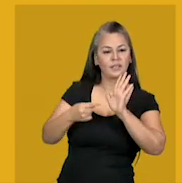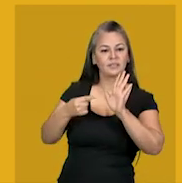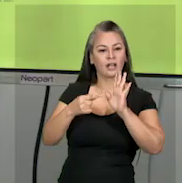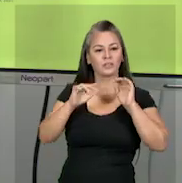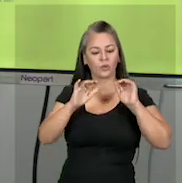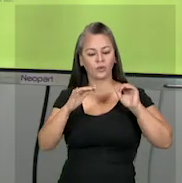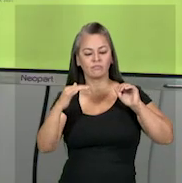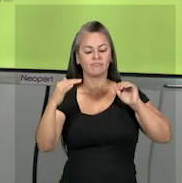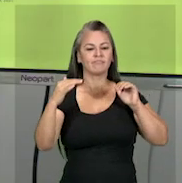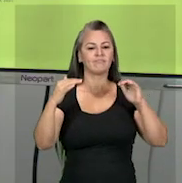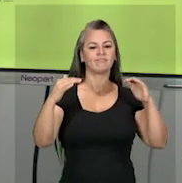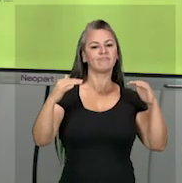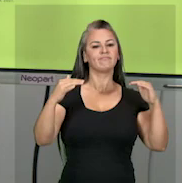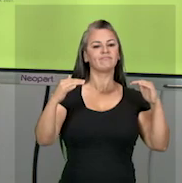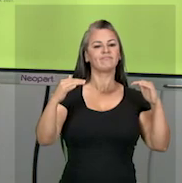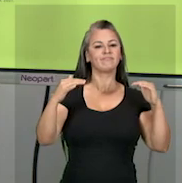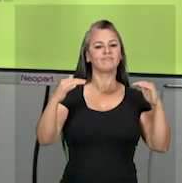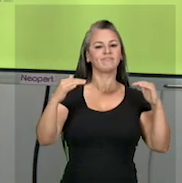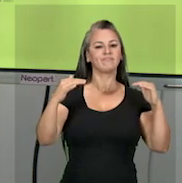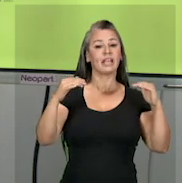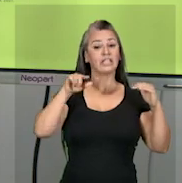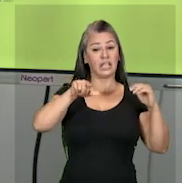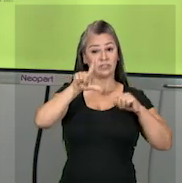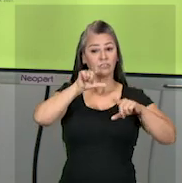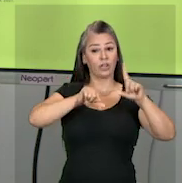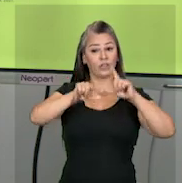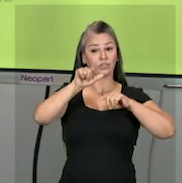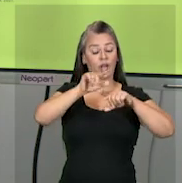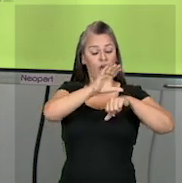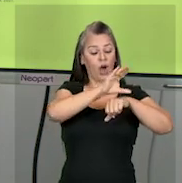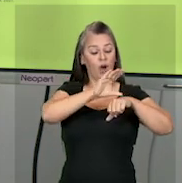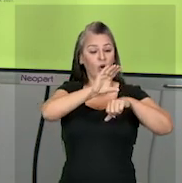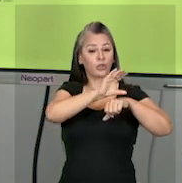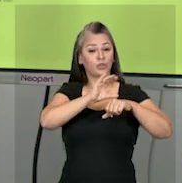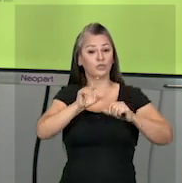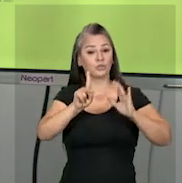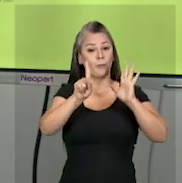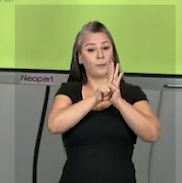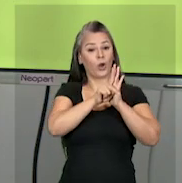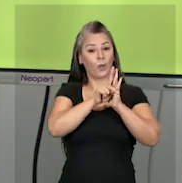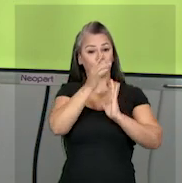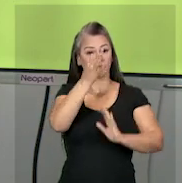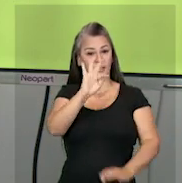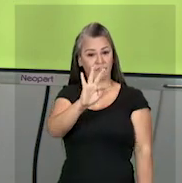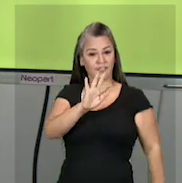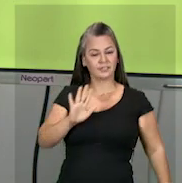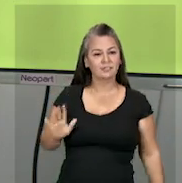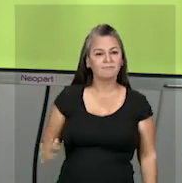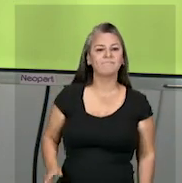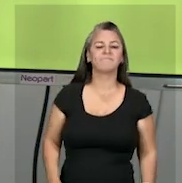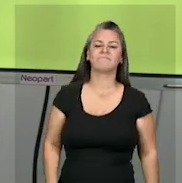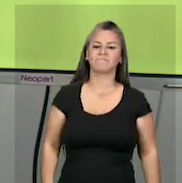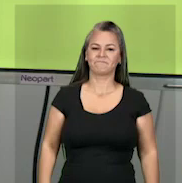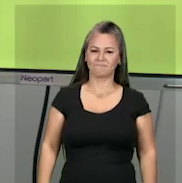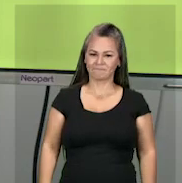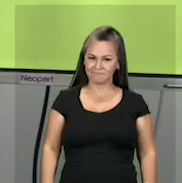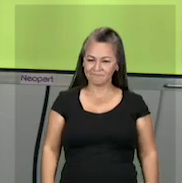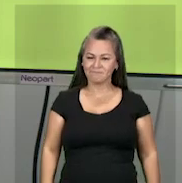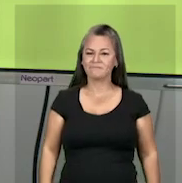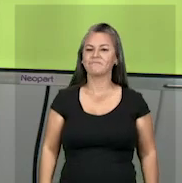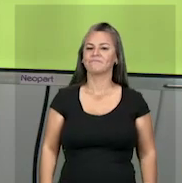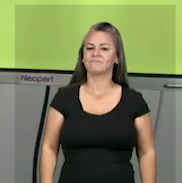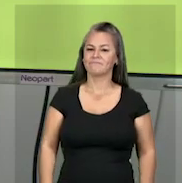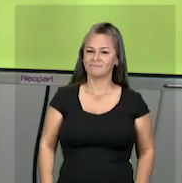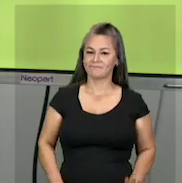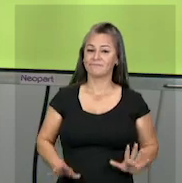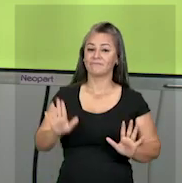inclusive deliberar sobre a nova Constituição, a Constituição do Estado Revolucionário Francês. A Revolução ela